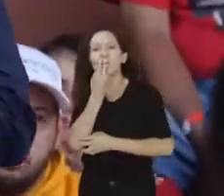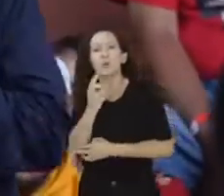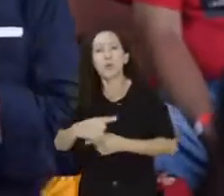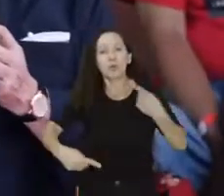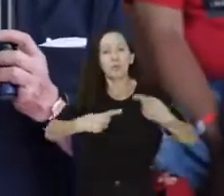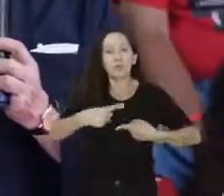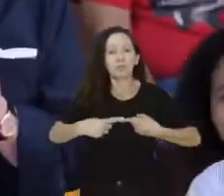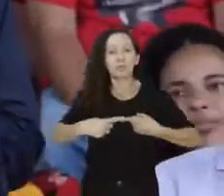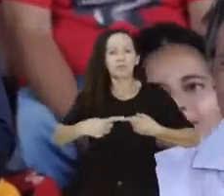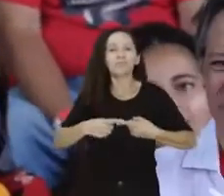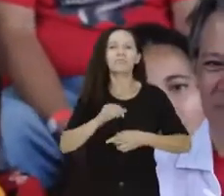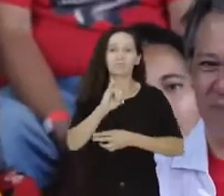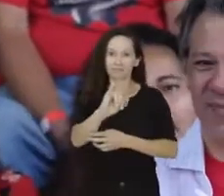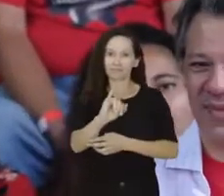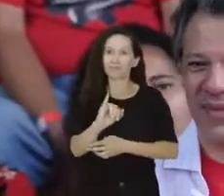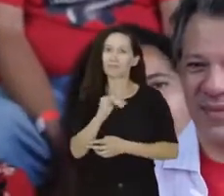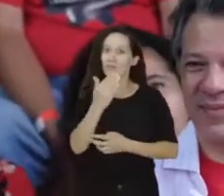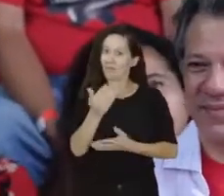não acreditar,